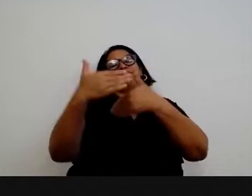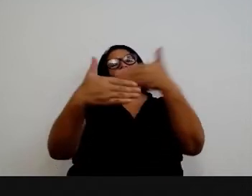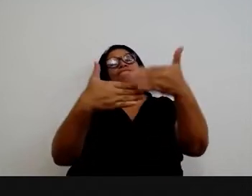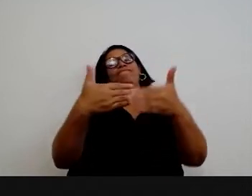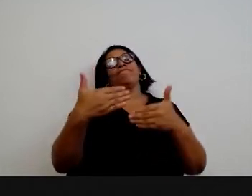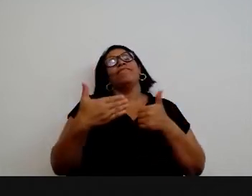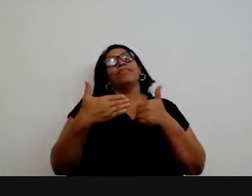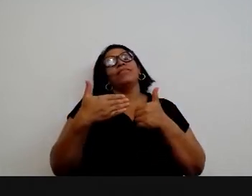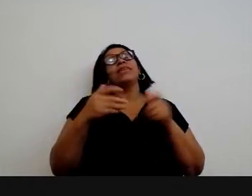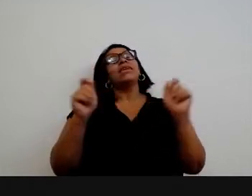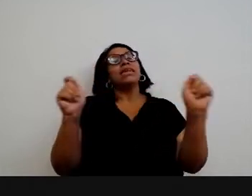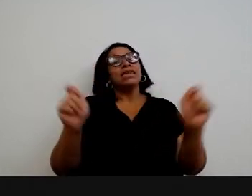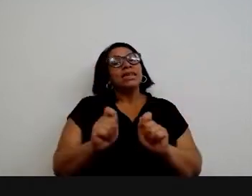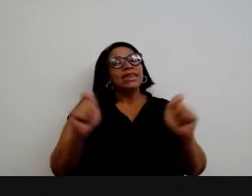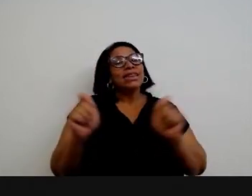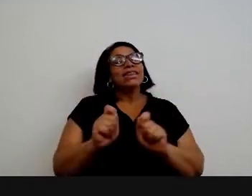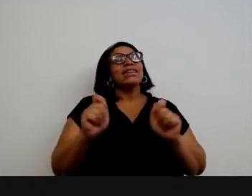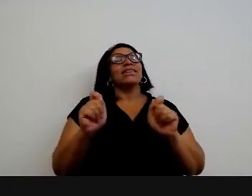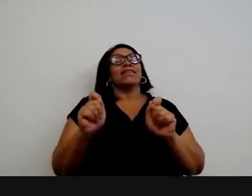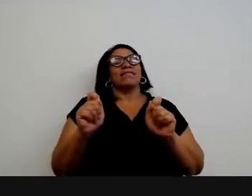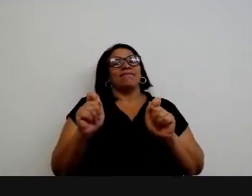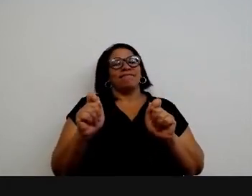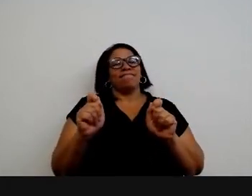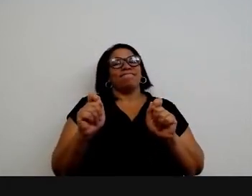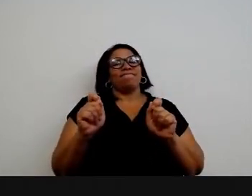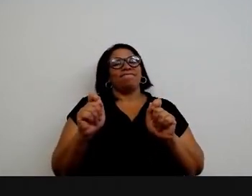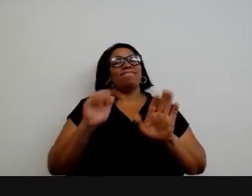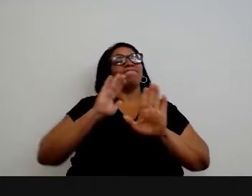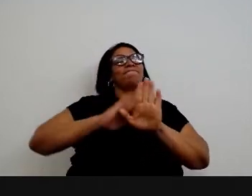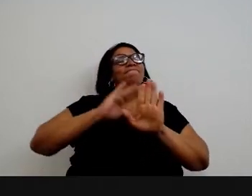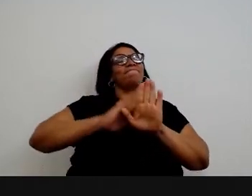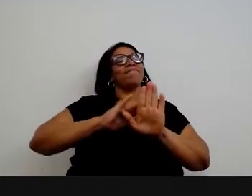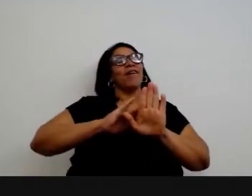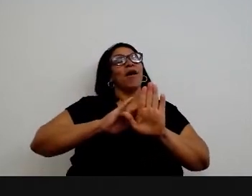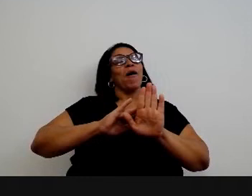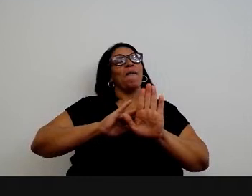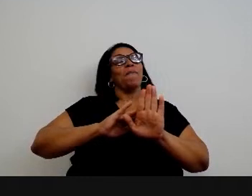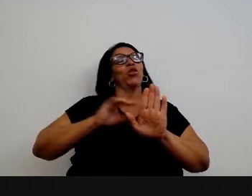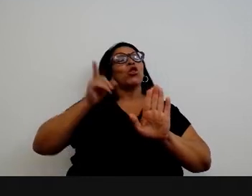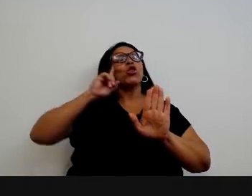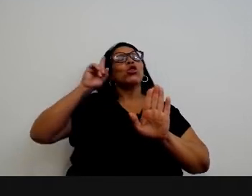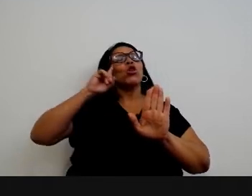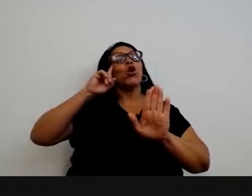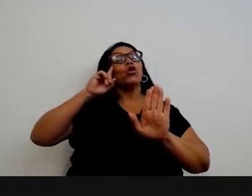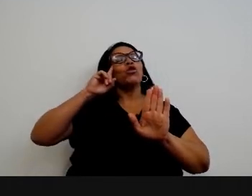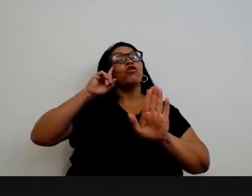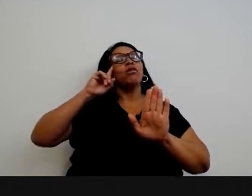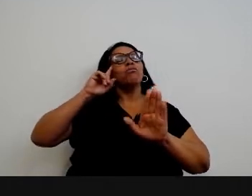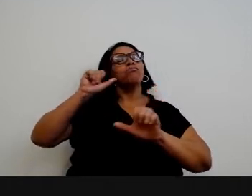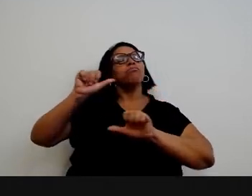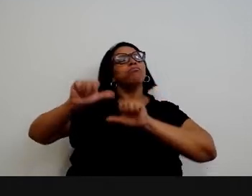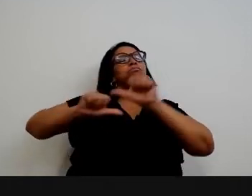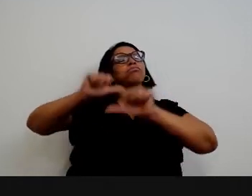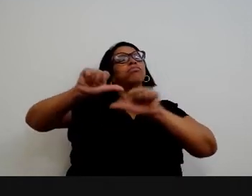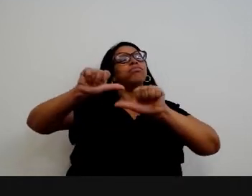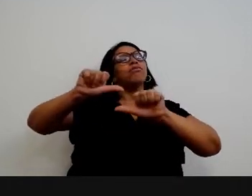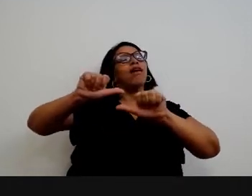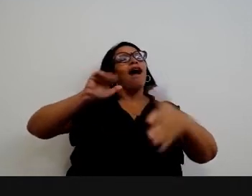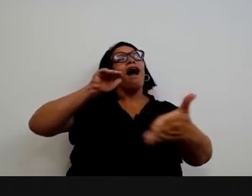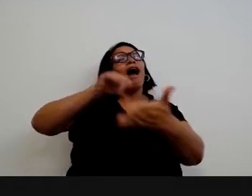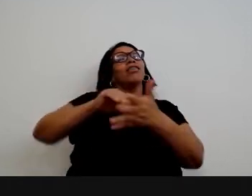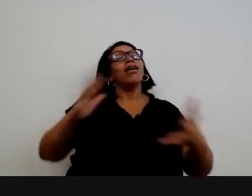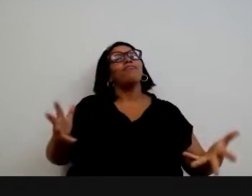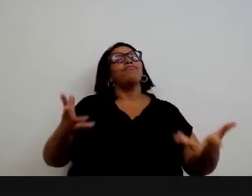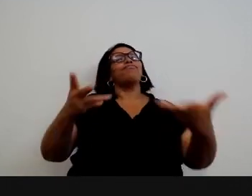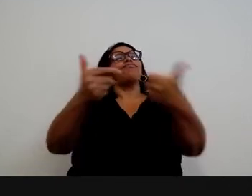construir, que pode nos levar ao extraordinário. Que esse cotidiano ele